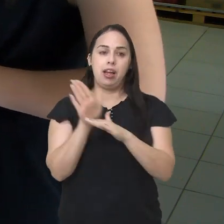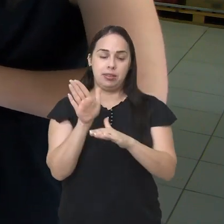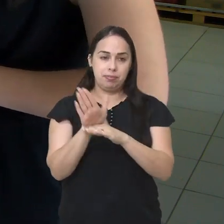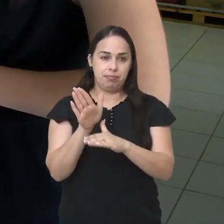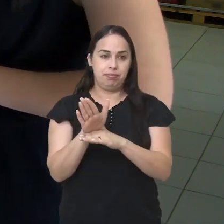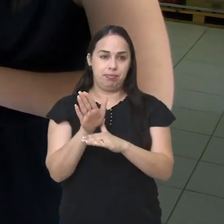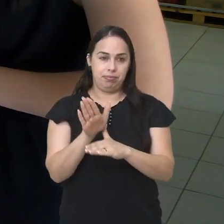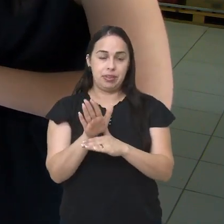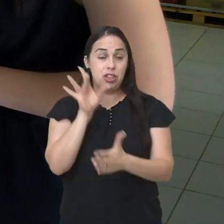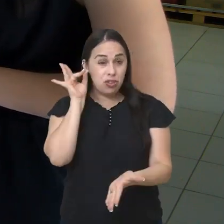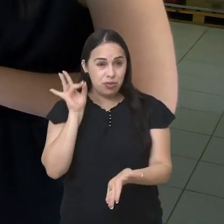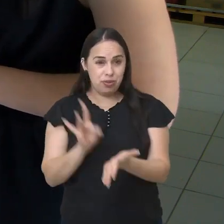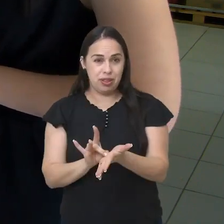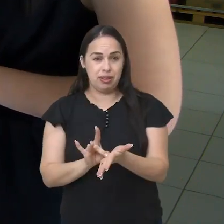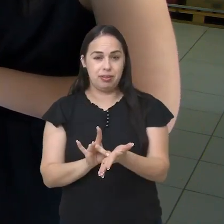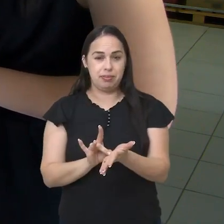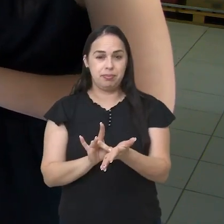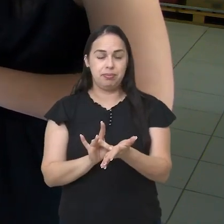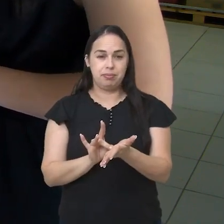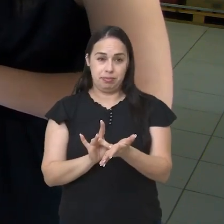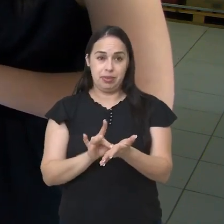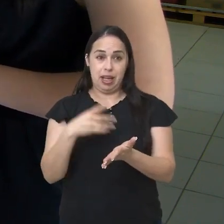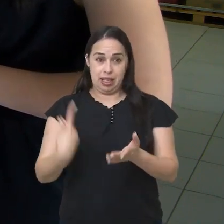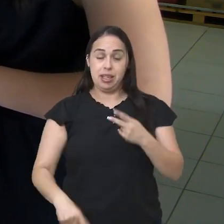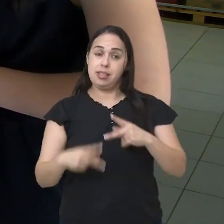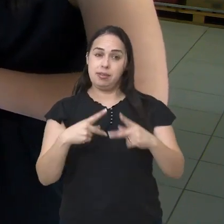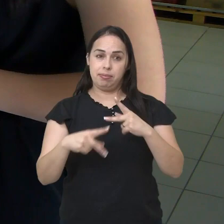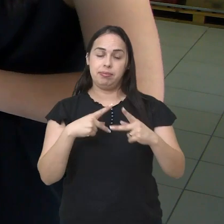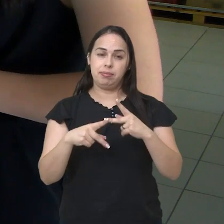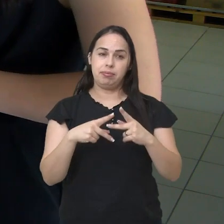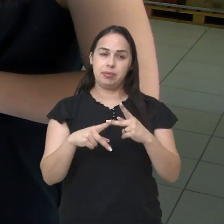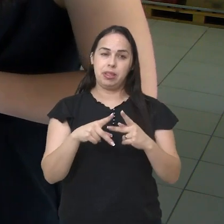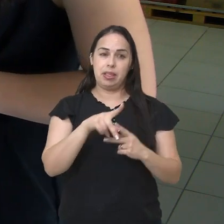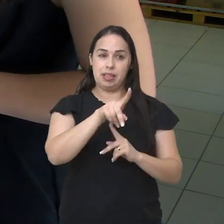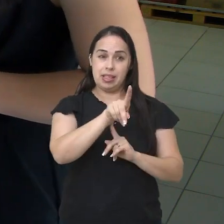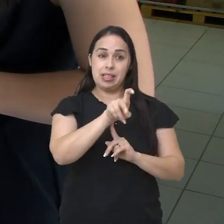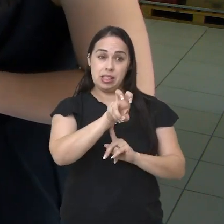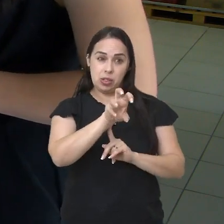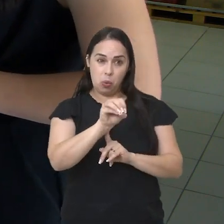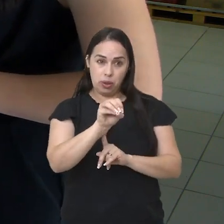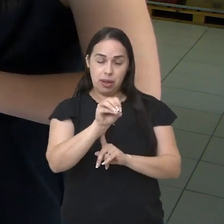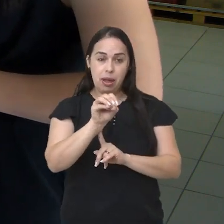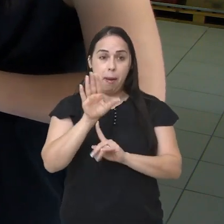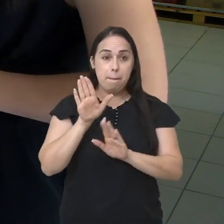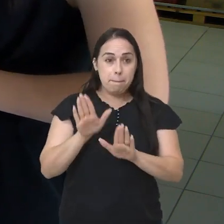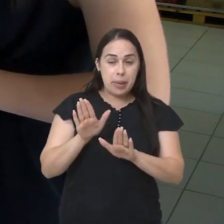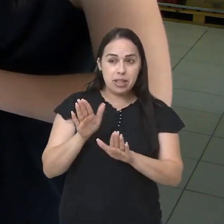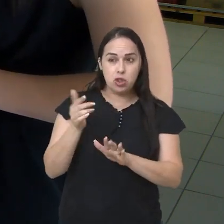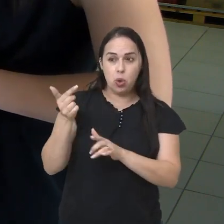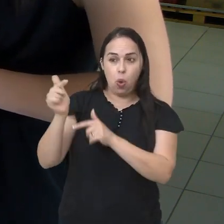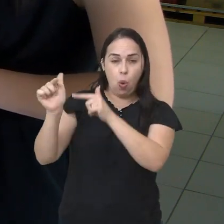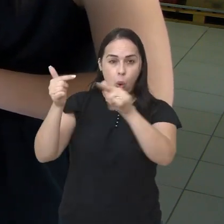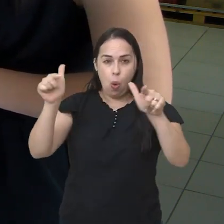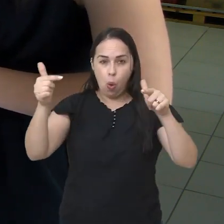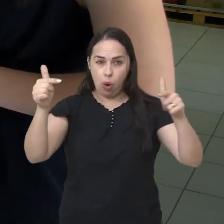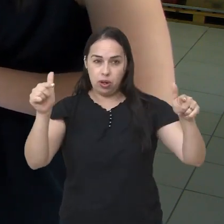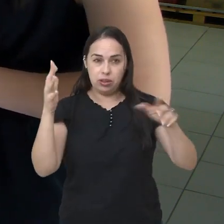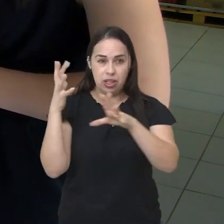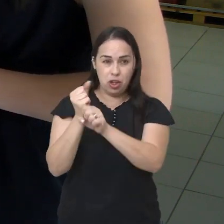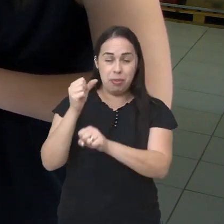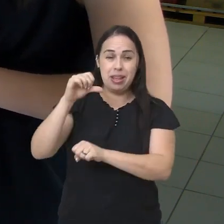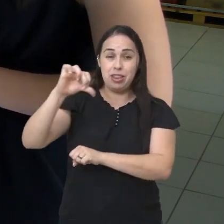Na verdade, o nosso braço aqui de São José atende 150, mas nós temos 9